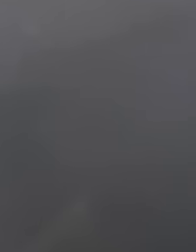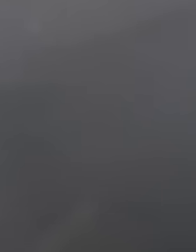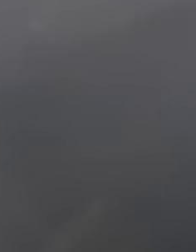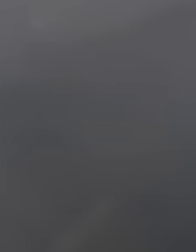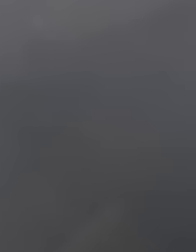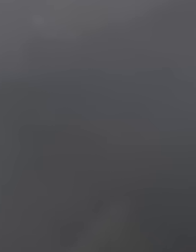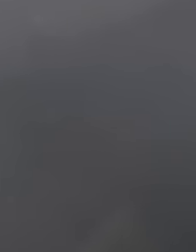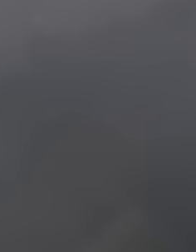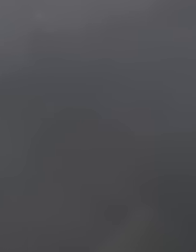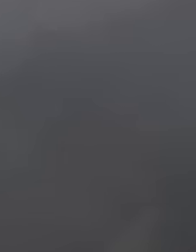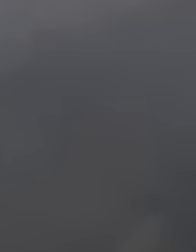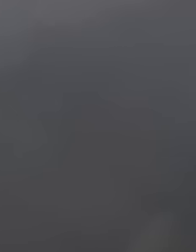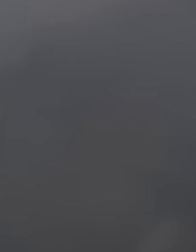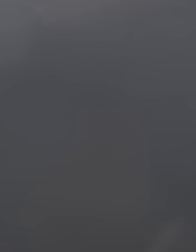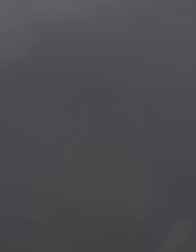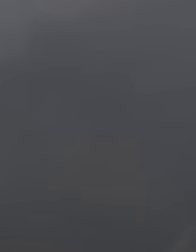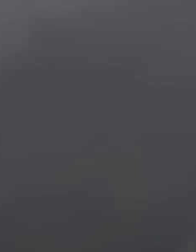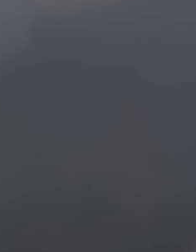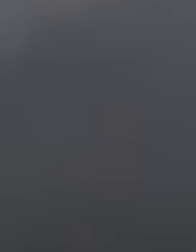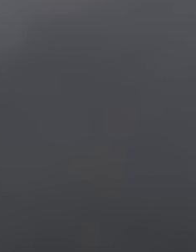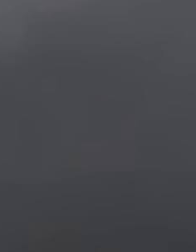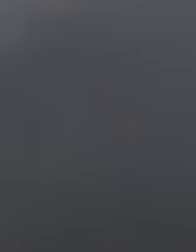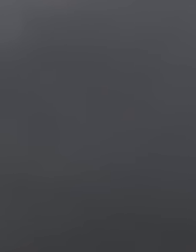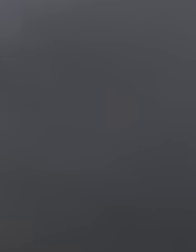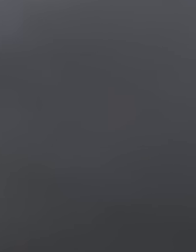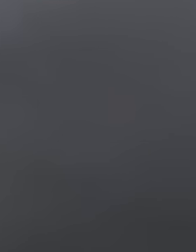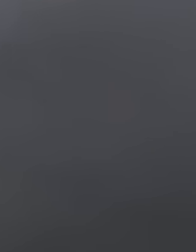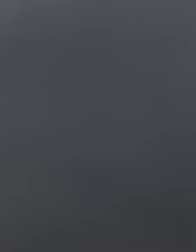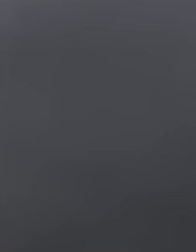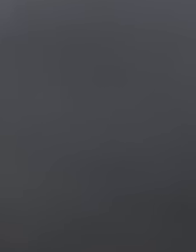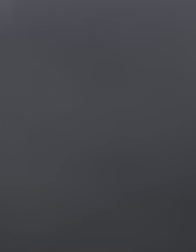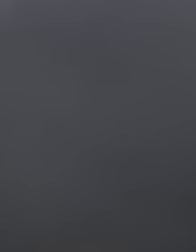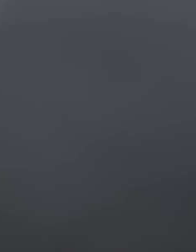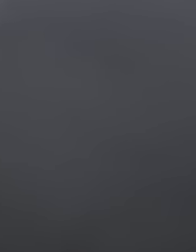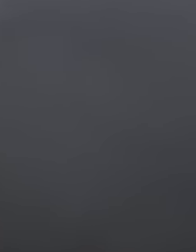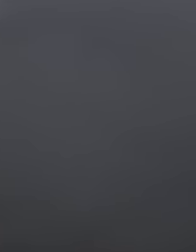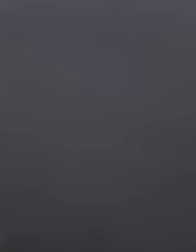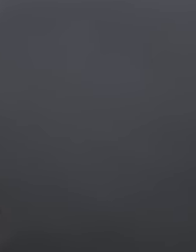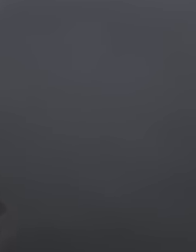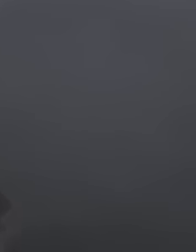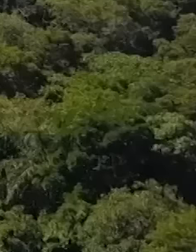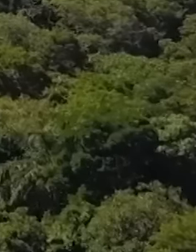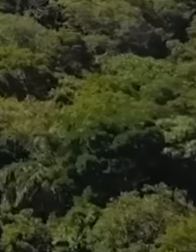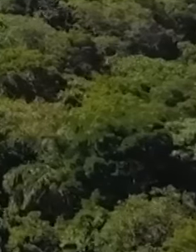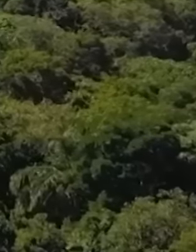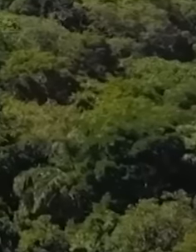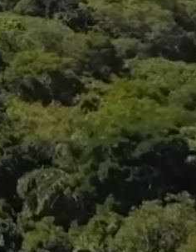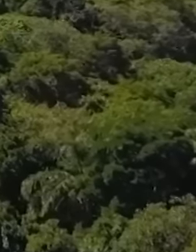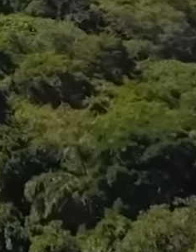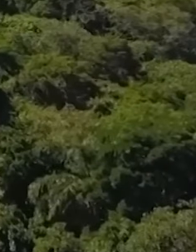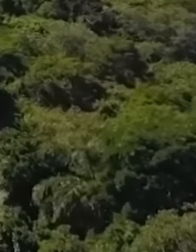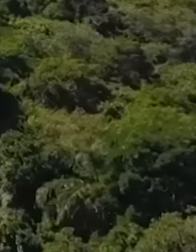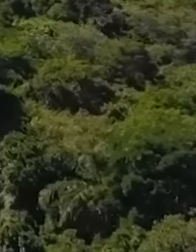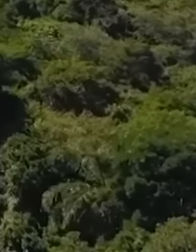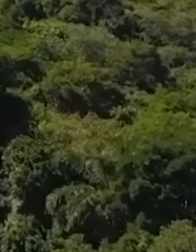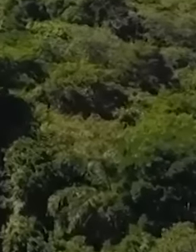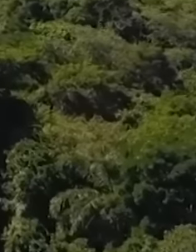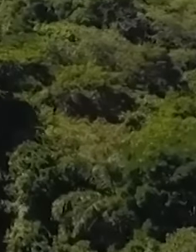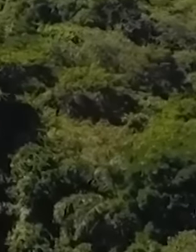chegar e vivessem uma vida mais digna e santa sob os tetos abobadados das casas e igrejas. Além disso, há uma outra